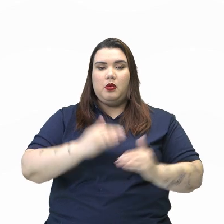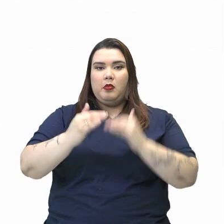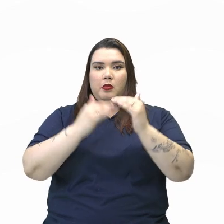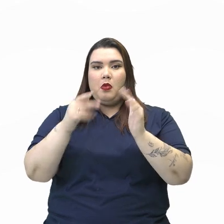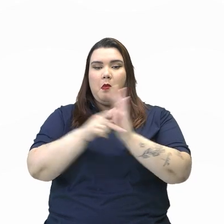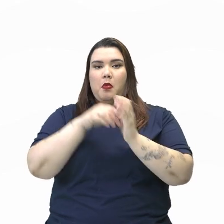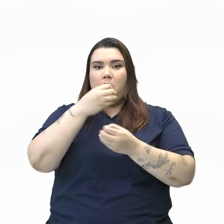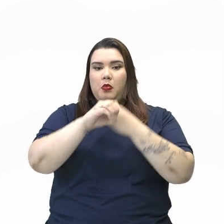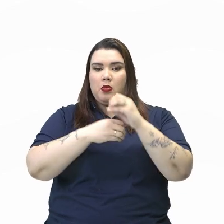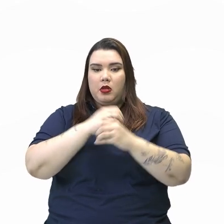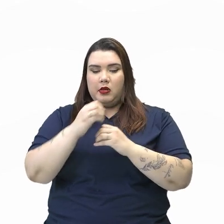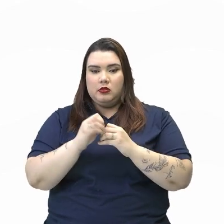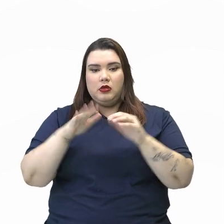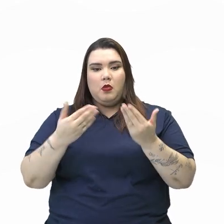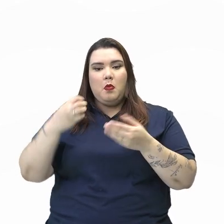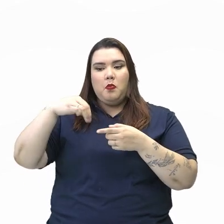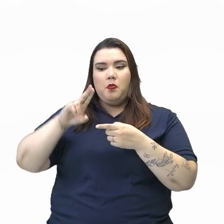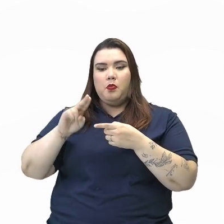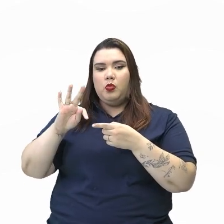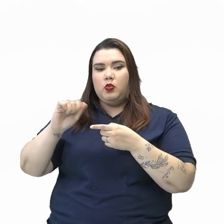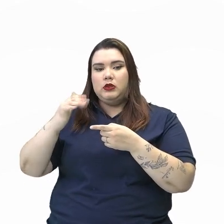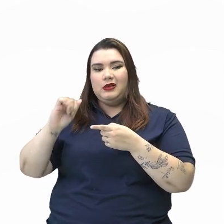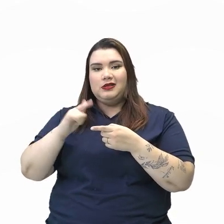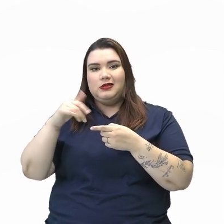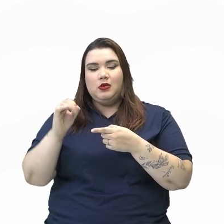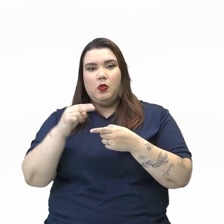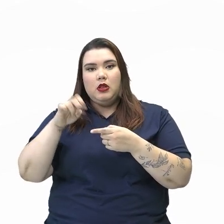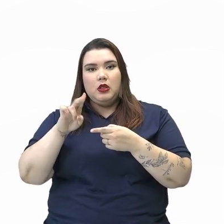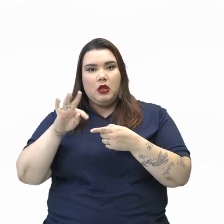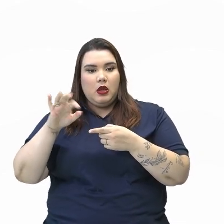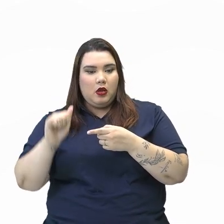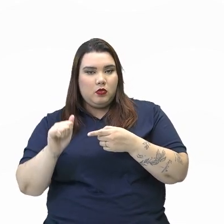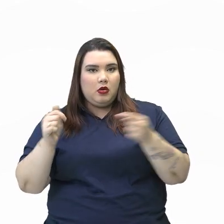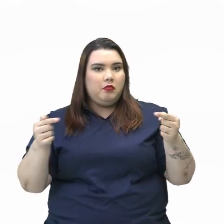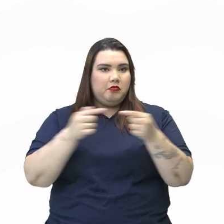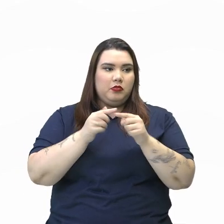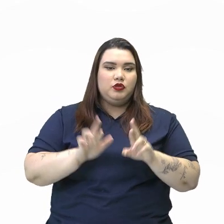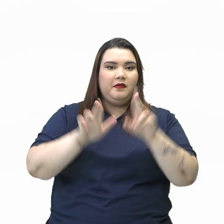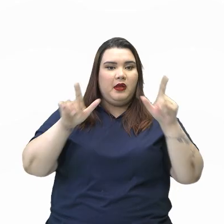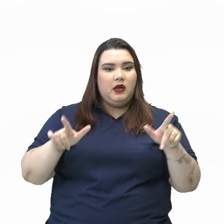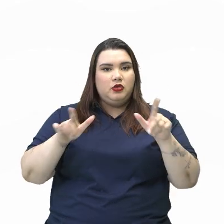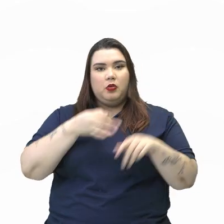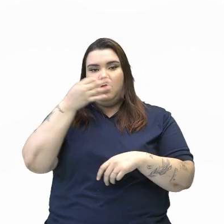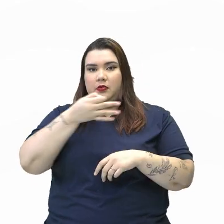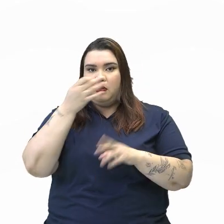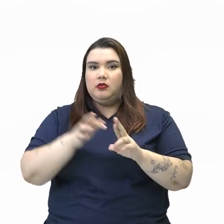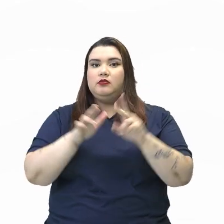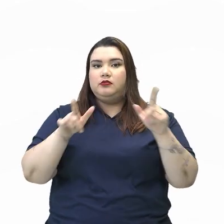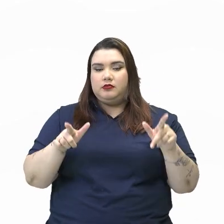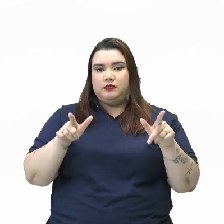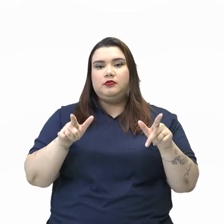neutras aí quer dizer que não consideram os fatores ambientais como Darwin considera na teoria